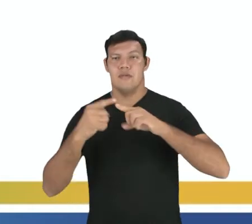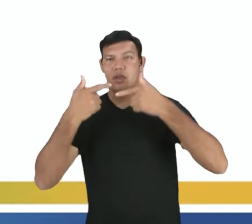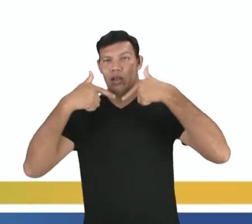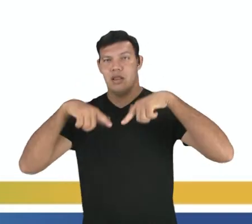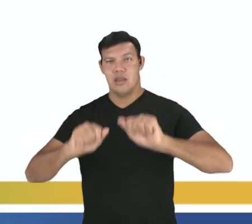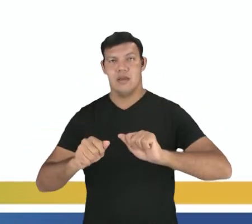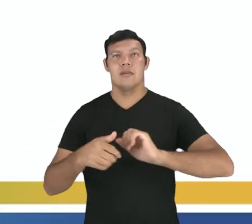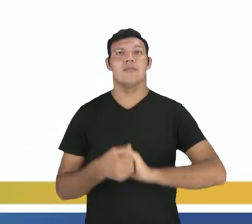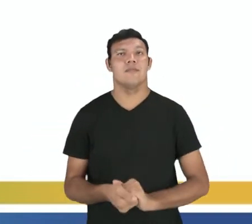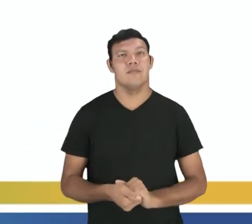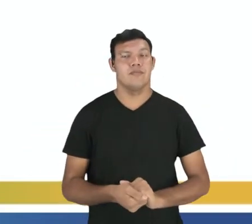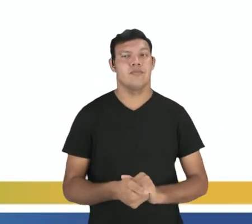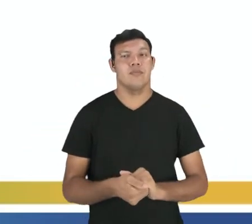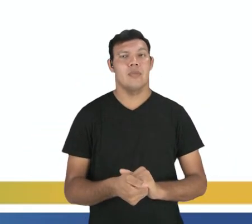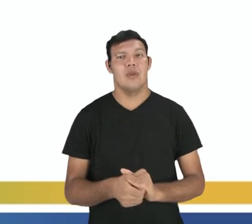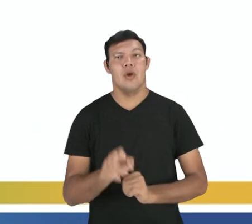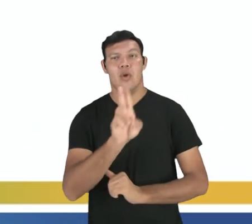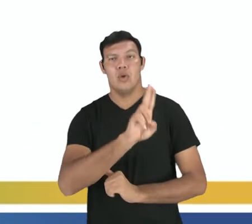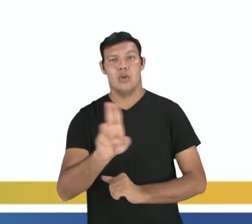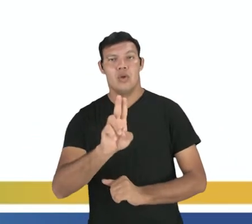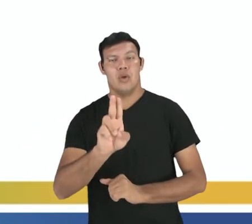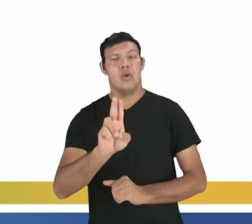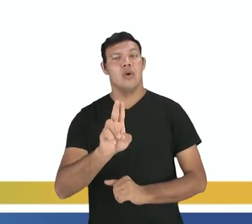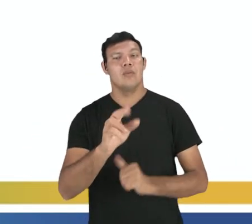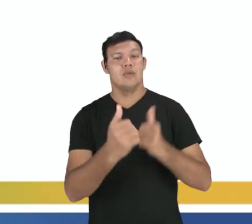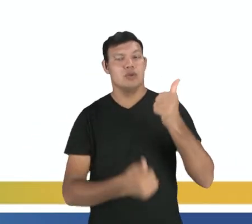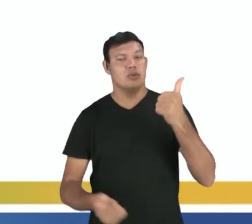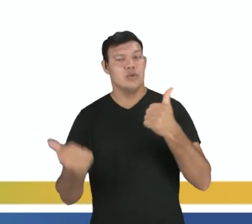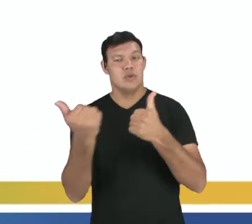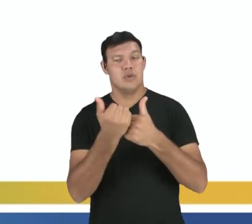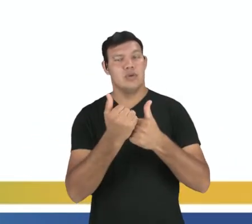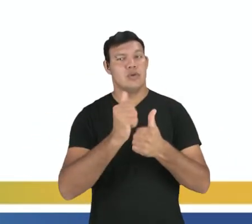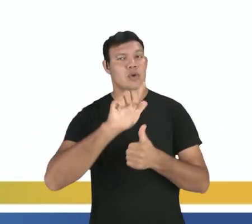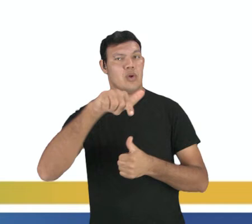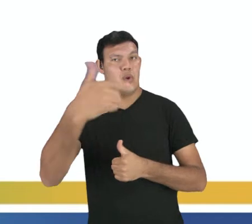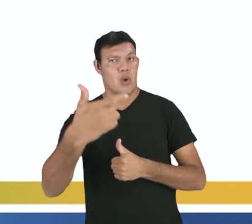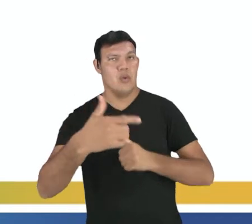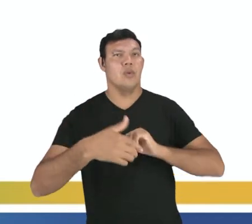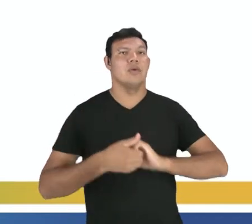do nome de uma coisa no lugar de outra da qual está associada.